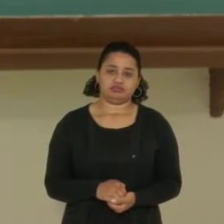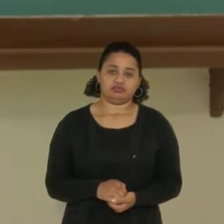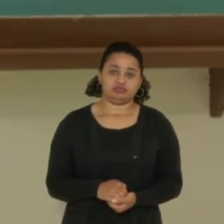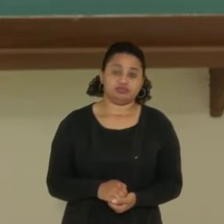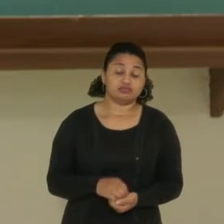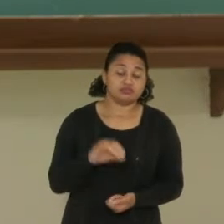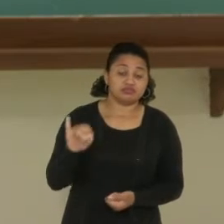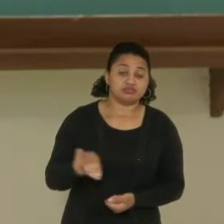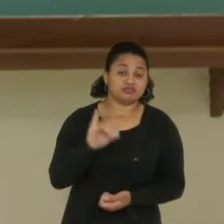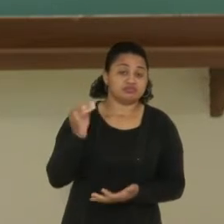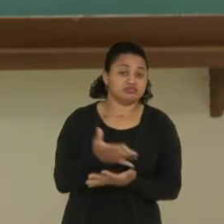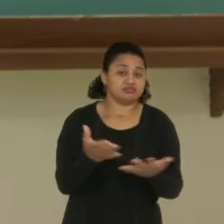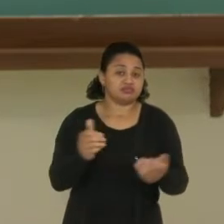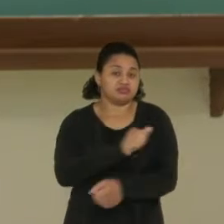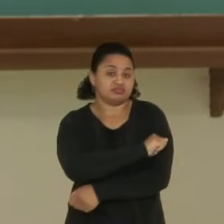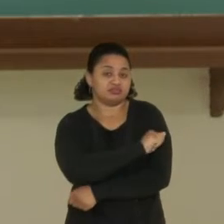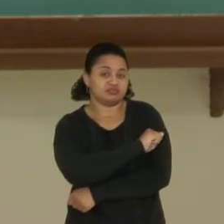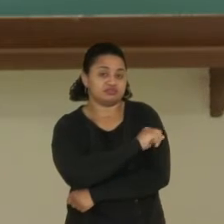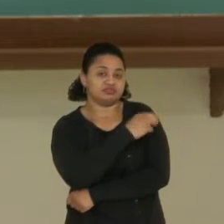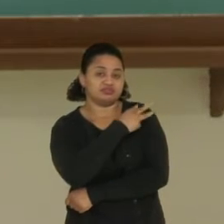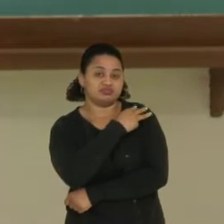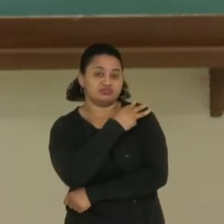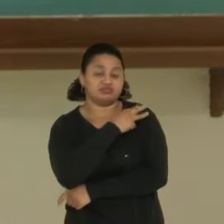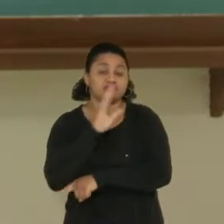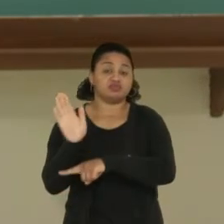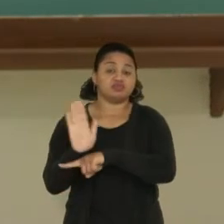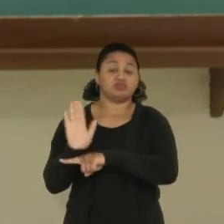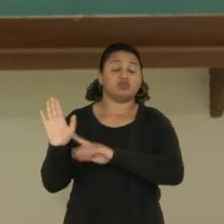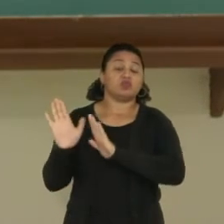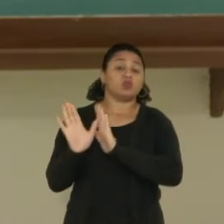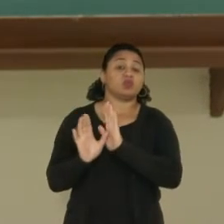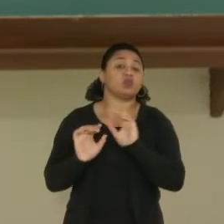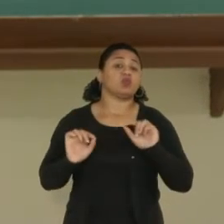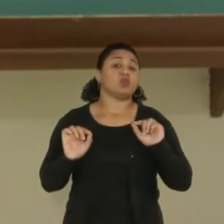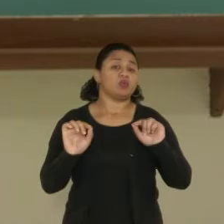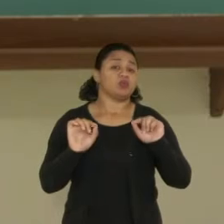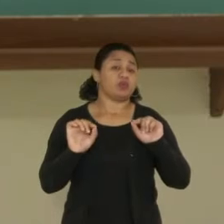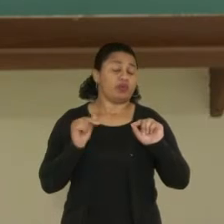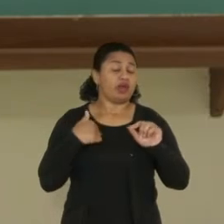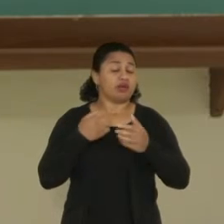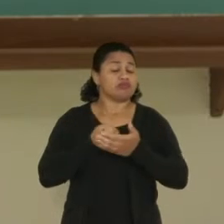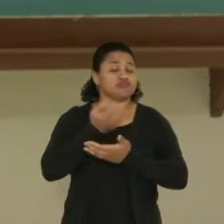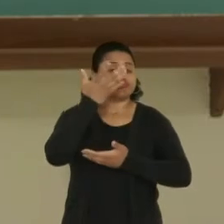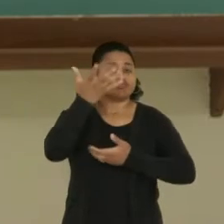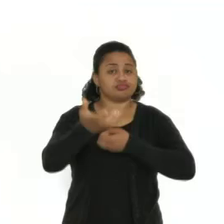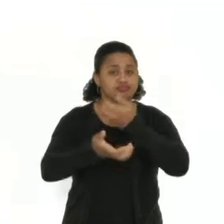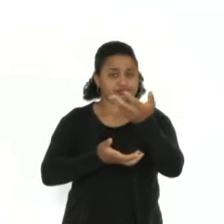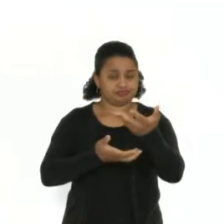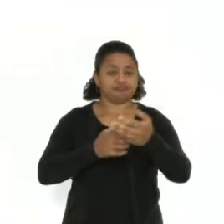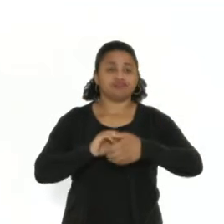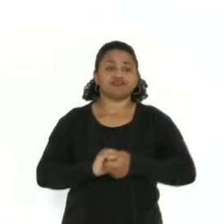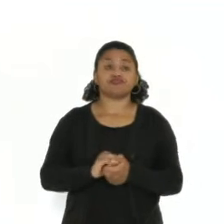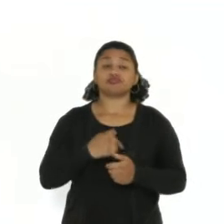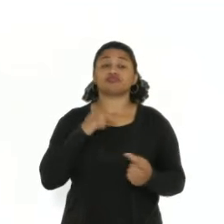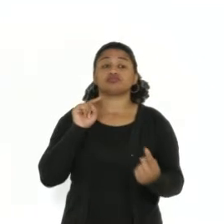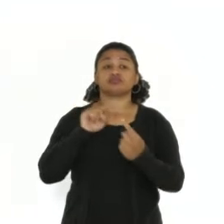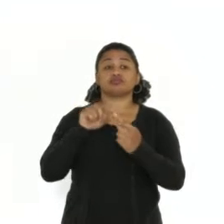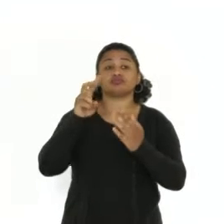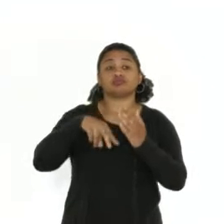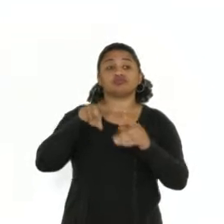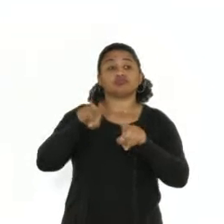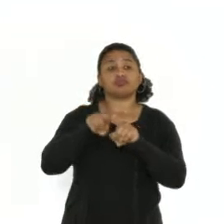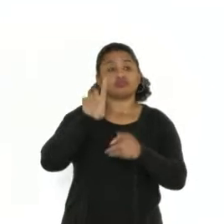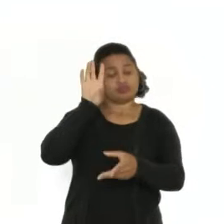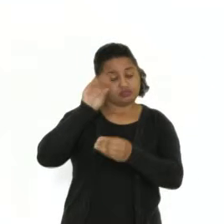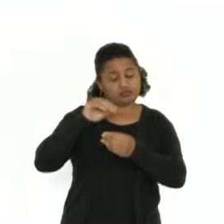Olá, estudantes da terceira série. Nesse vídeo, vamos falar sobre biografia. Objetivos: ler e interpretar